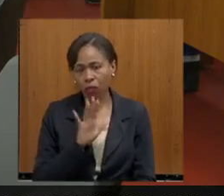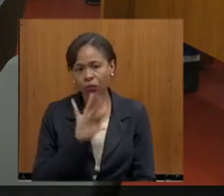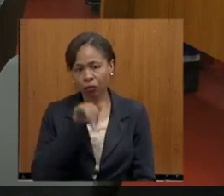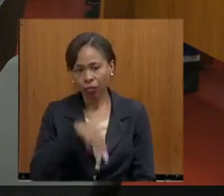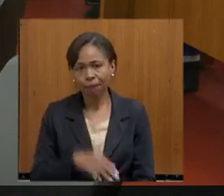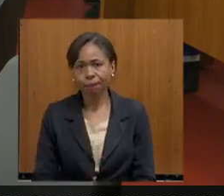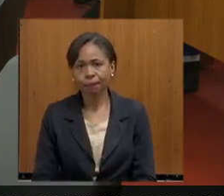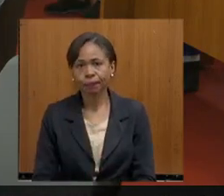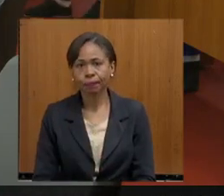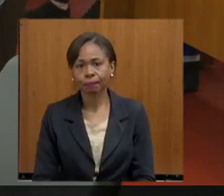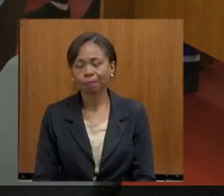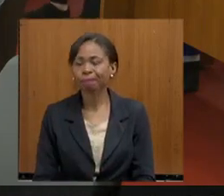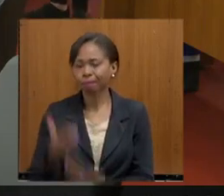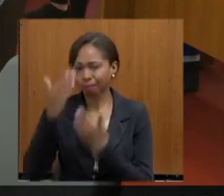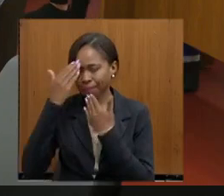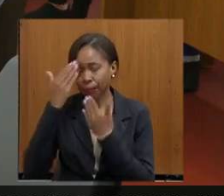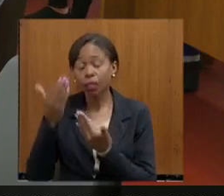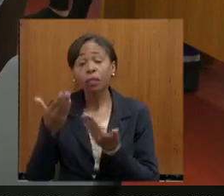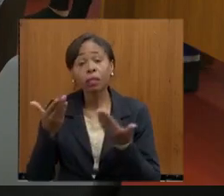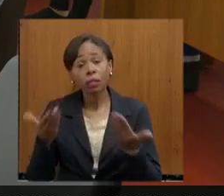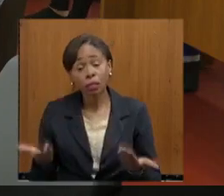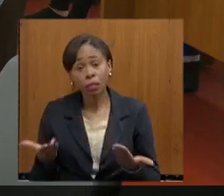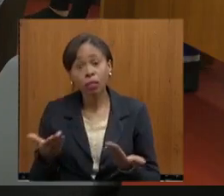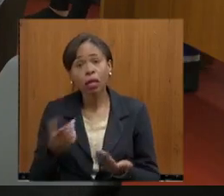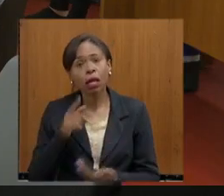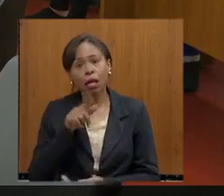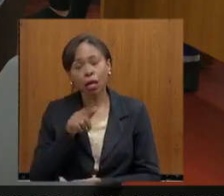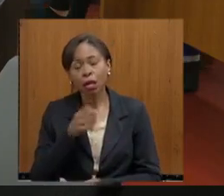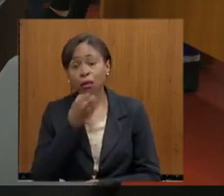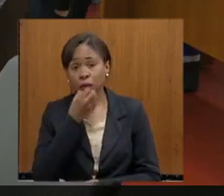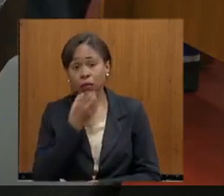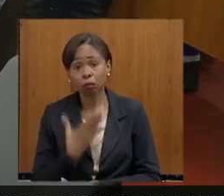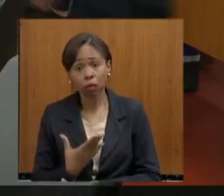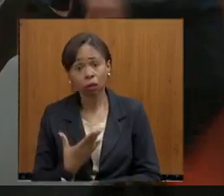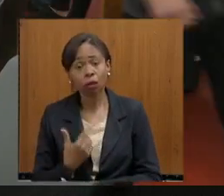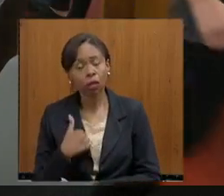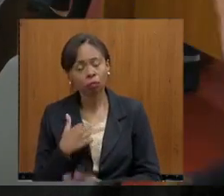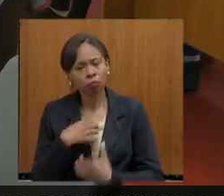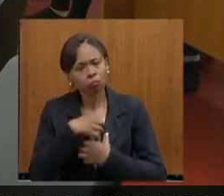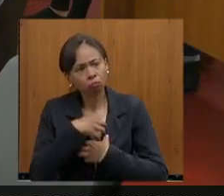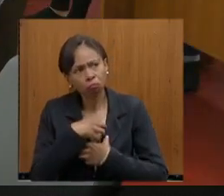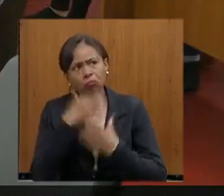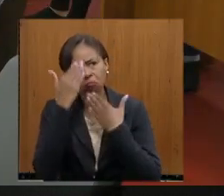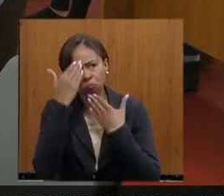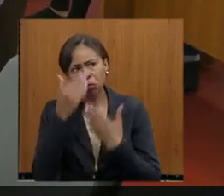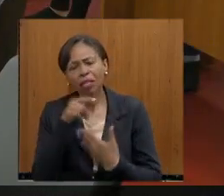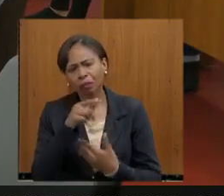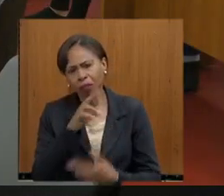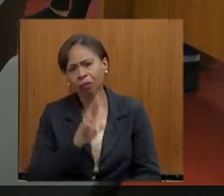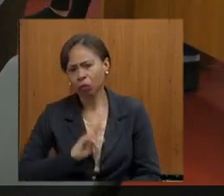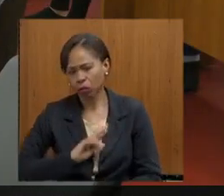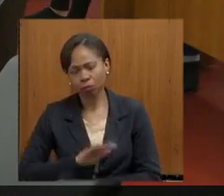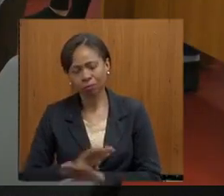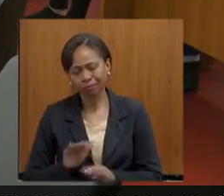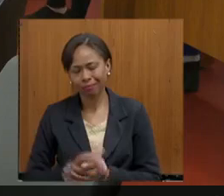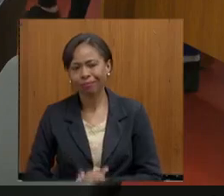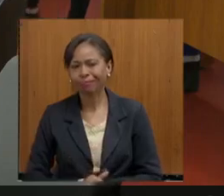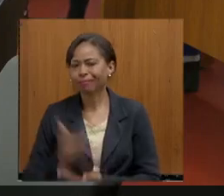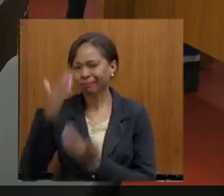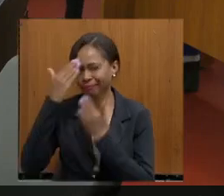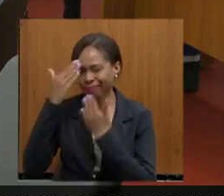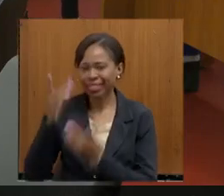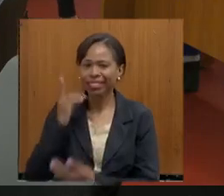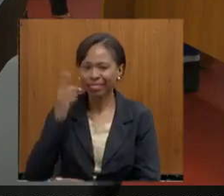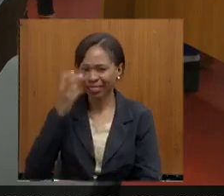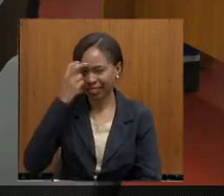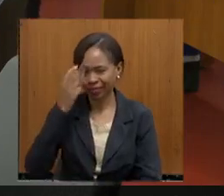contas a presidente mas eu abro bom também né pelo hora e ficou muito grato pelas respostas que obtive Muito obrigado obrigado a